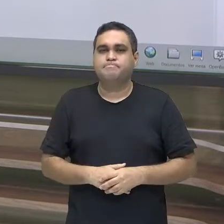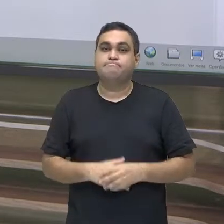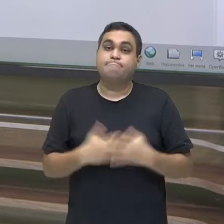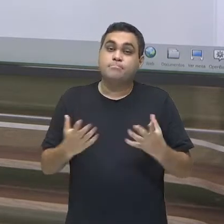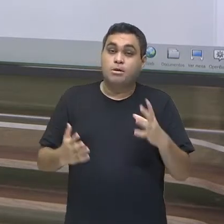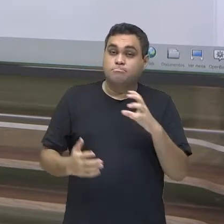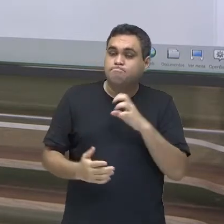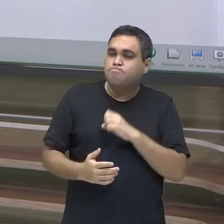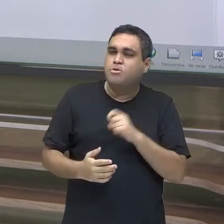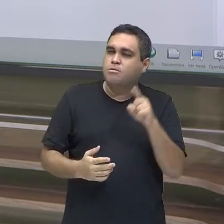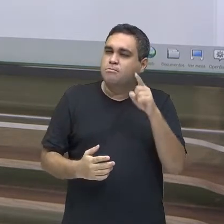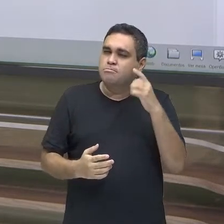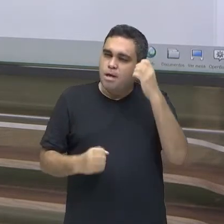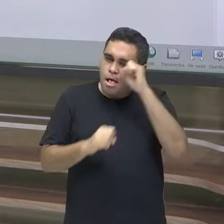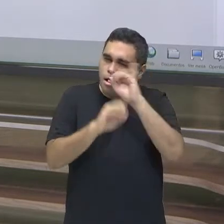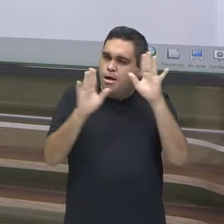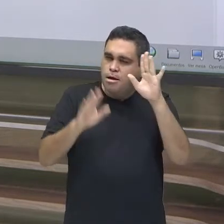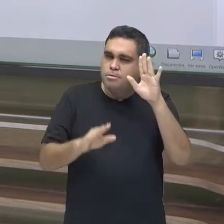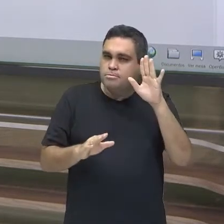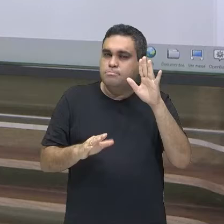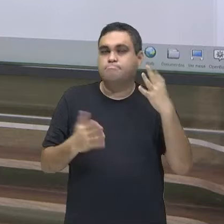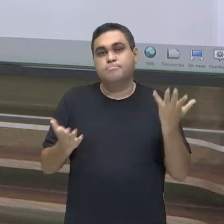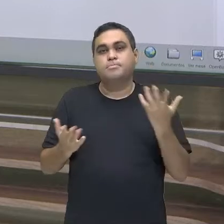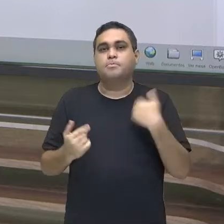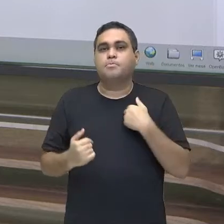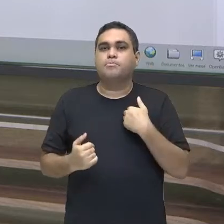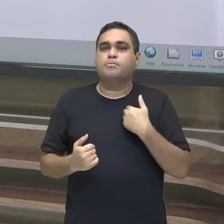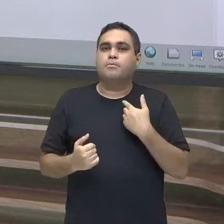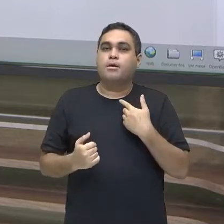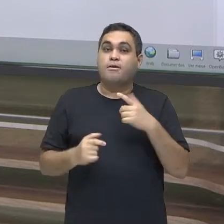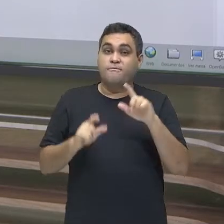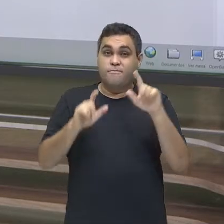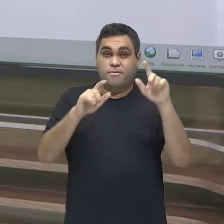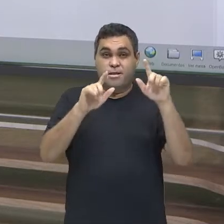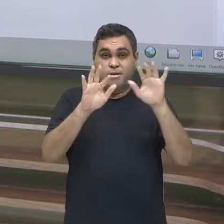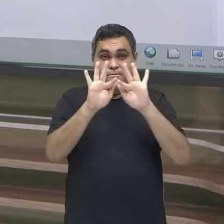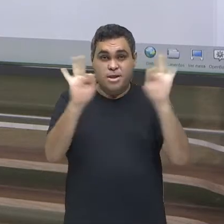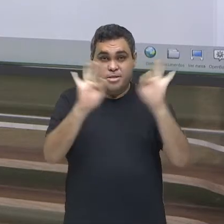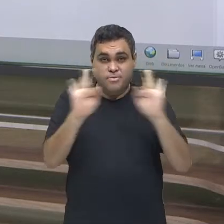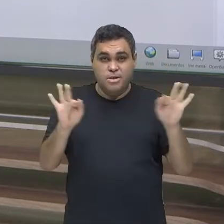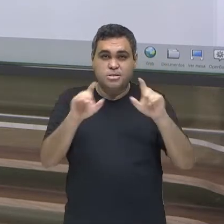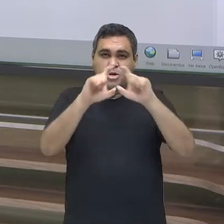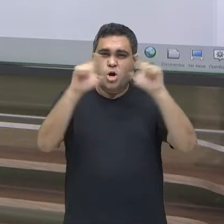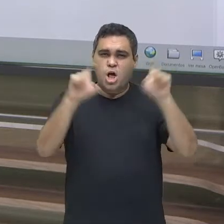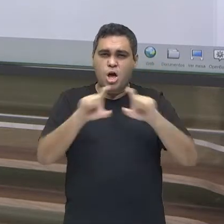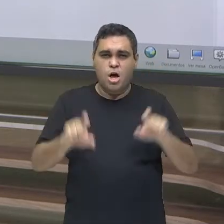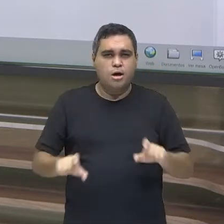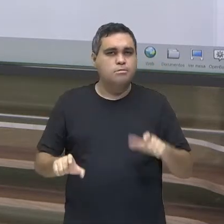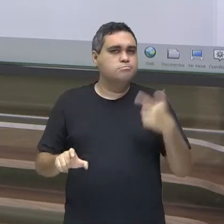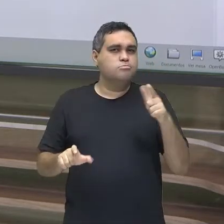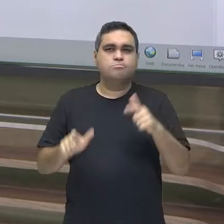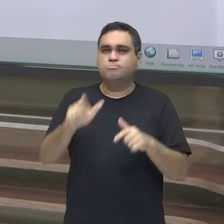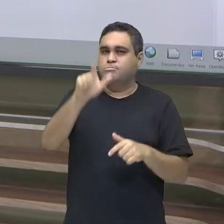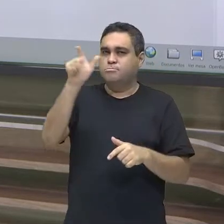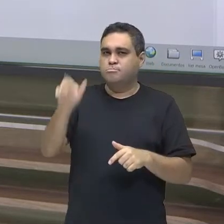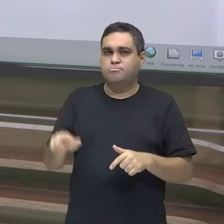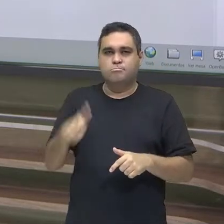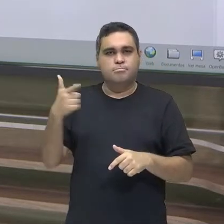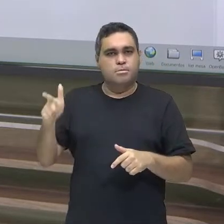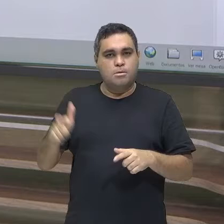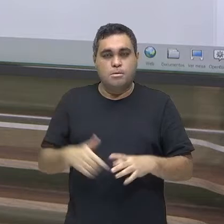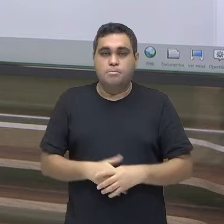isso aqui ficou claro para vocês? Todas estas frases não possuem sujeito, não existe um